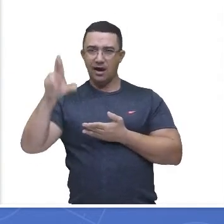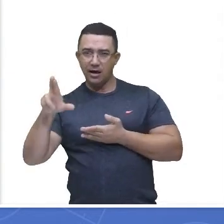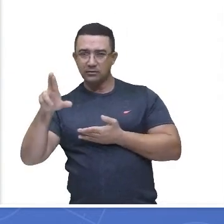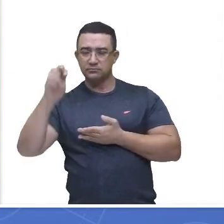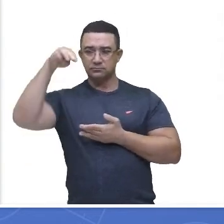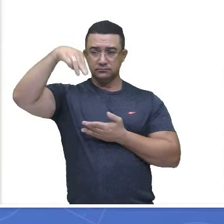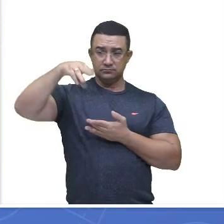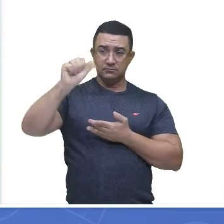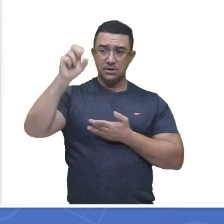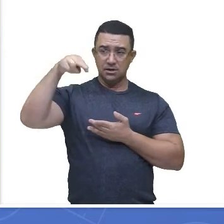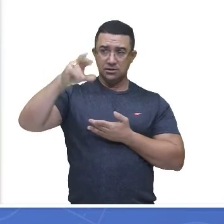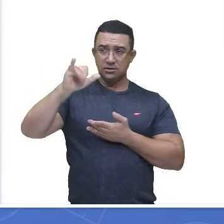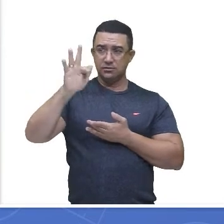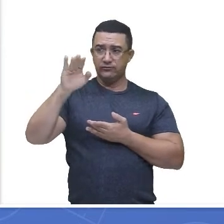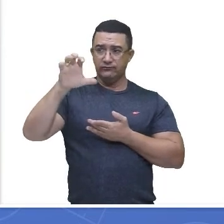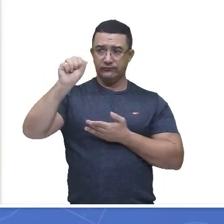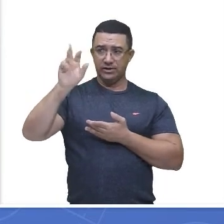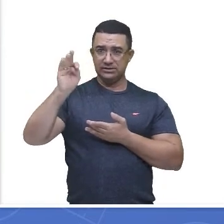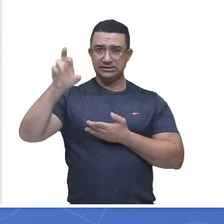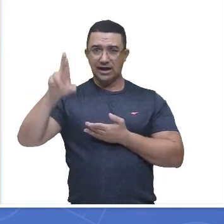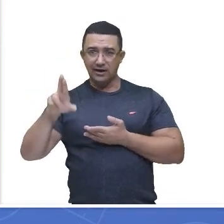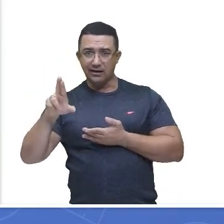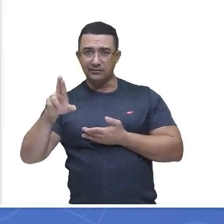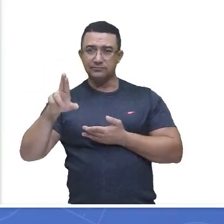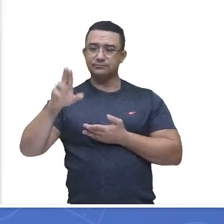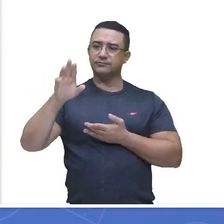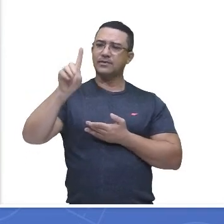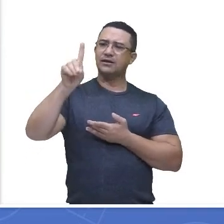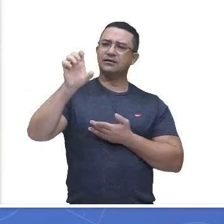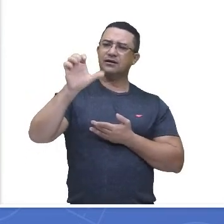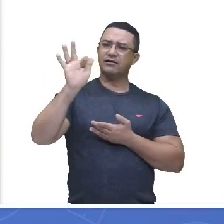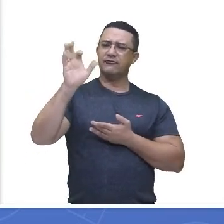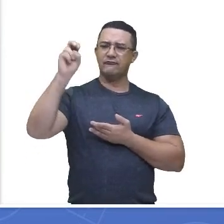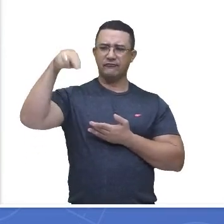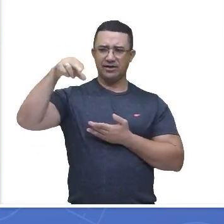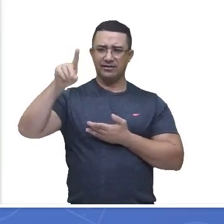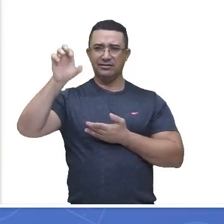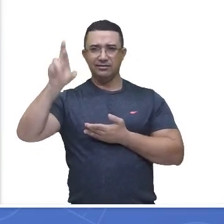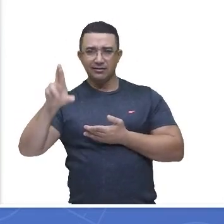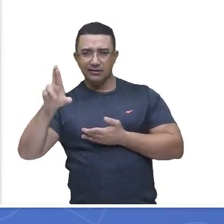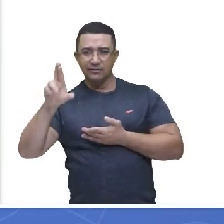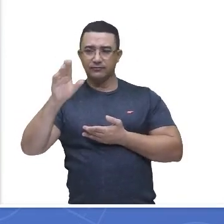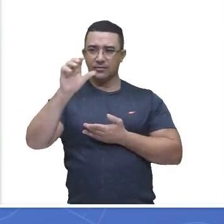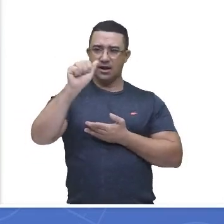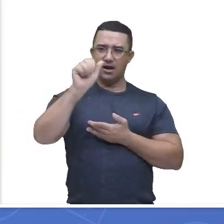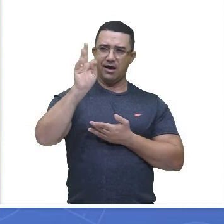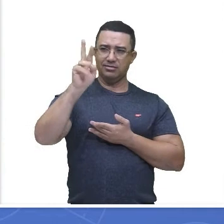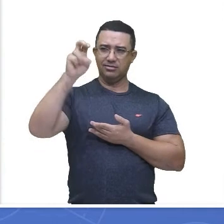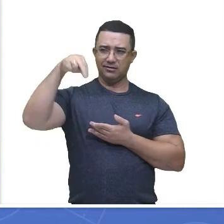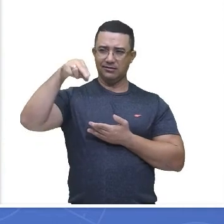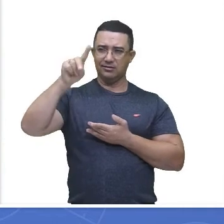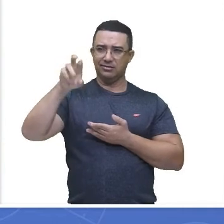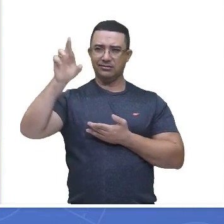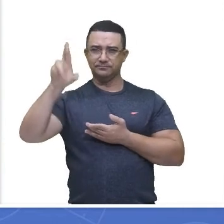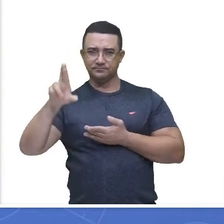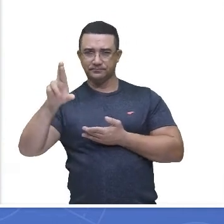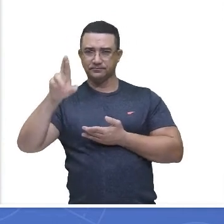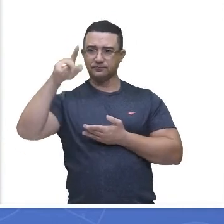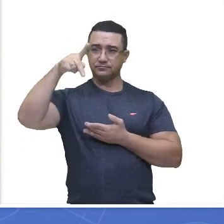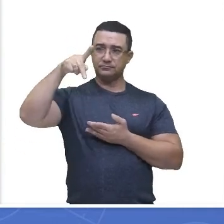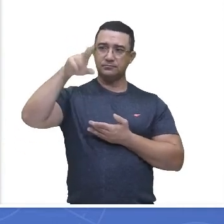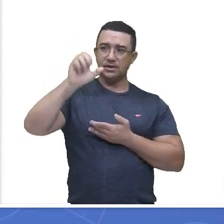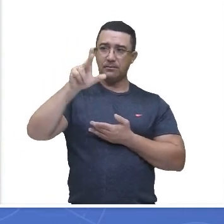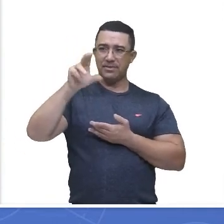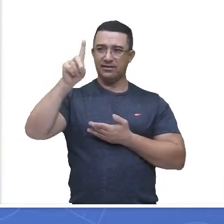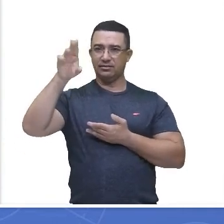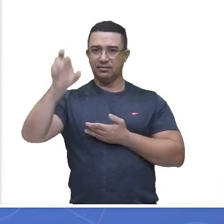manifestar, defender, atender, perder, querer. São exemplos de alguns verbos que